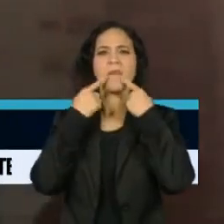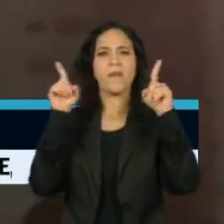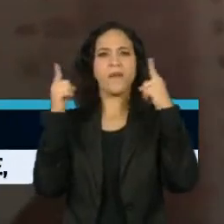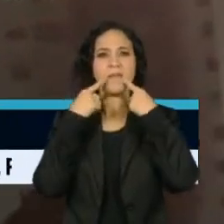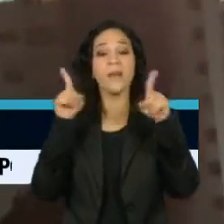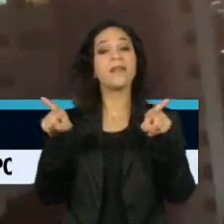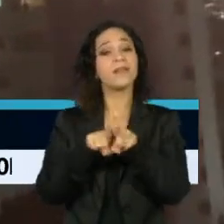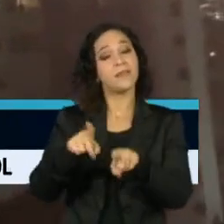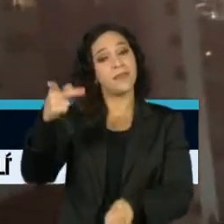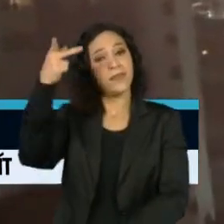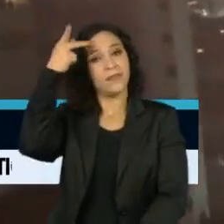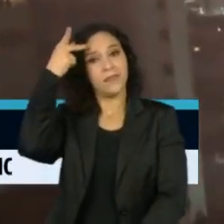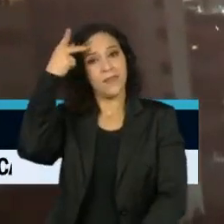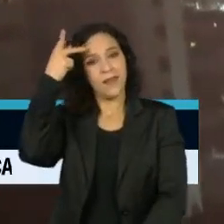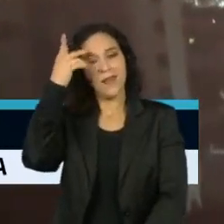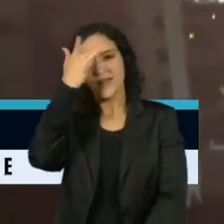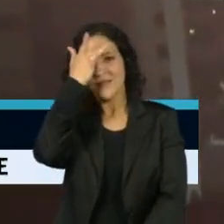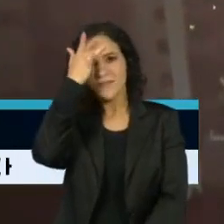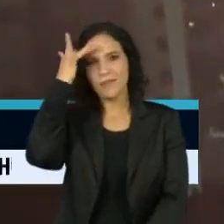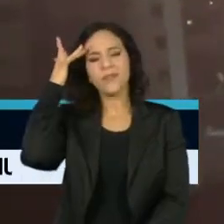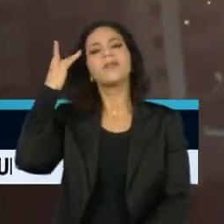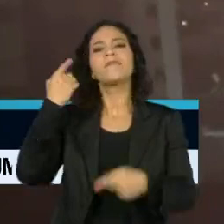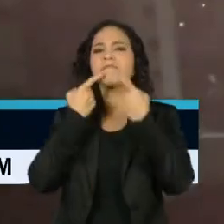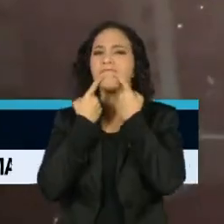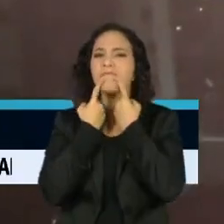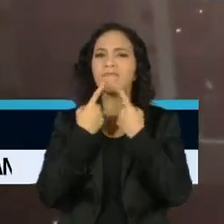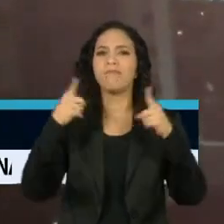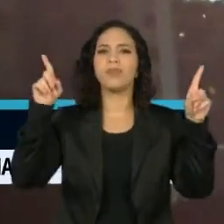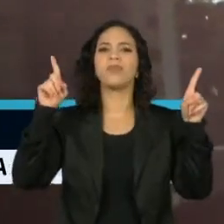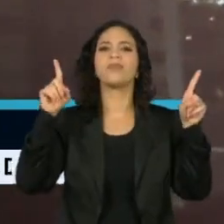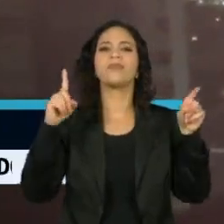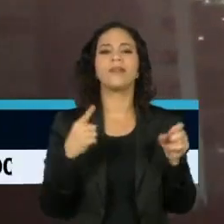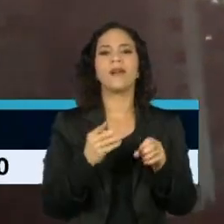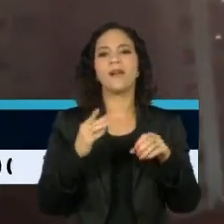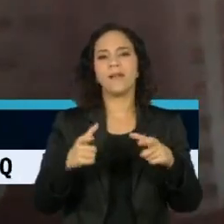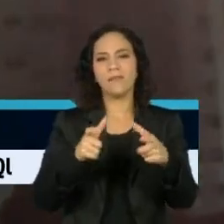E em São Paulo, as manifestações aconteceram em vários bairros.